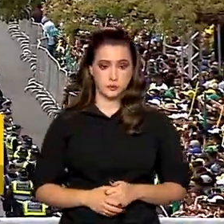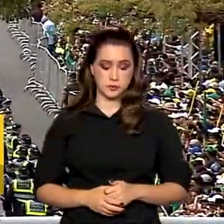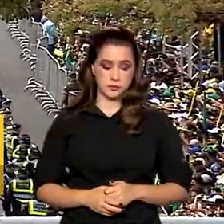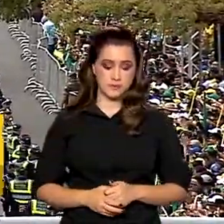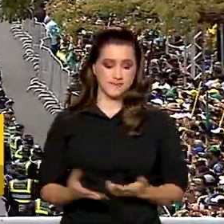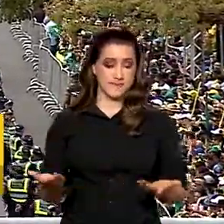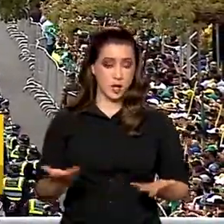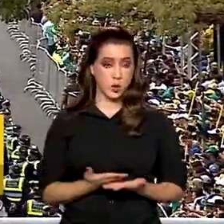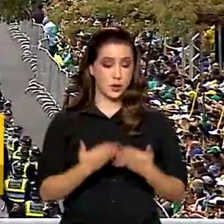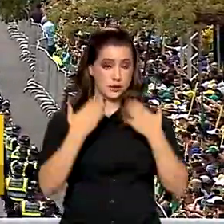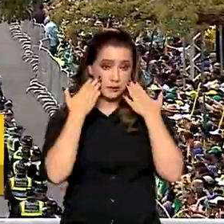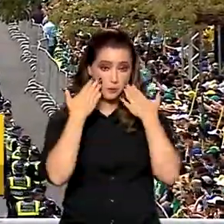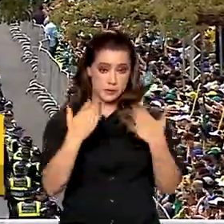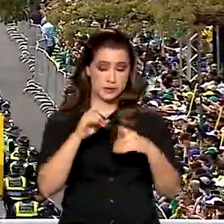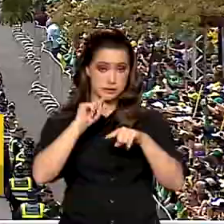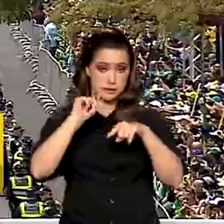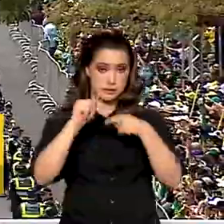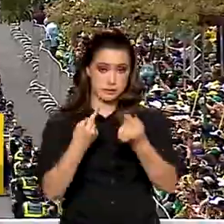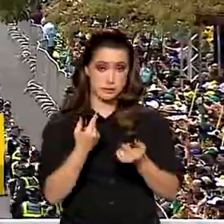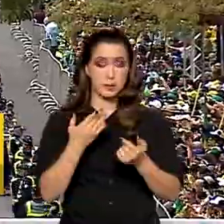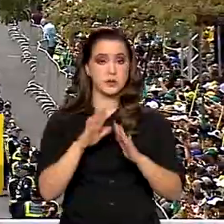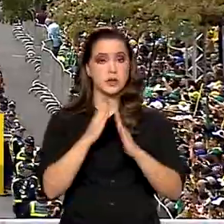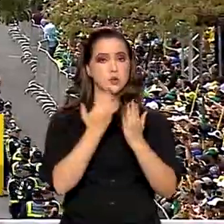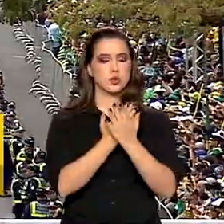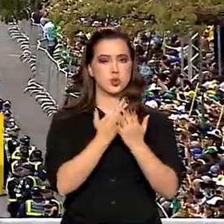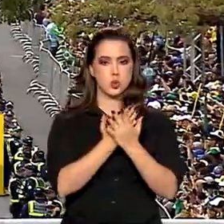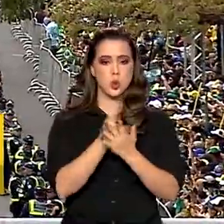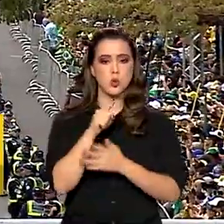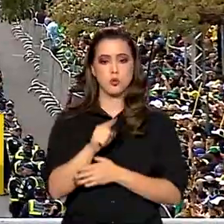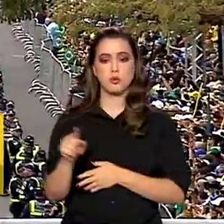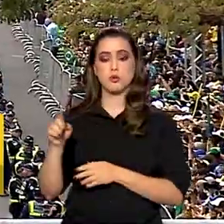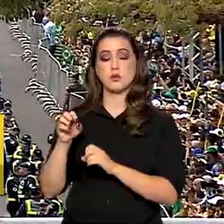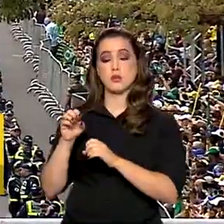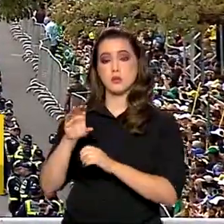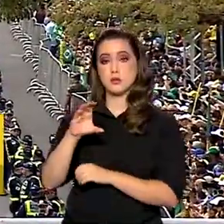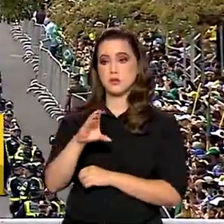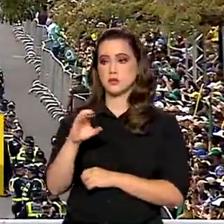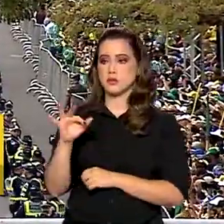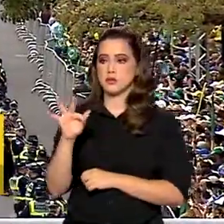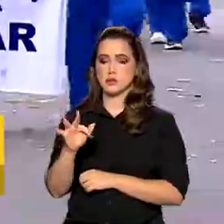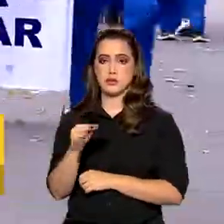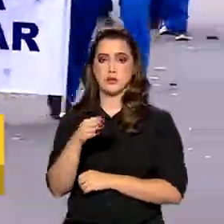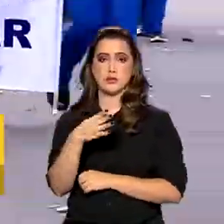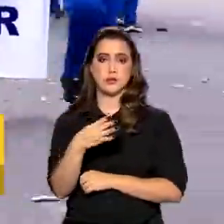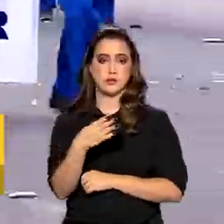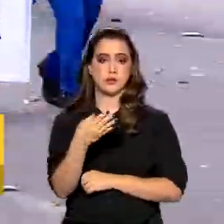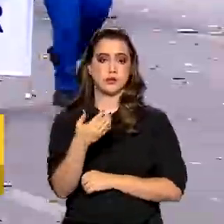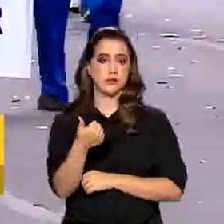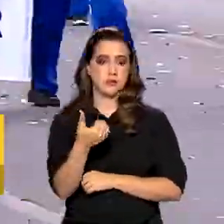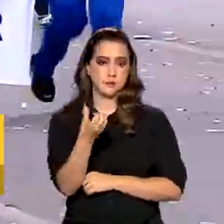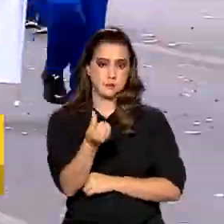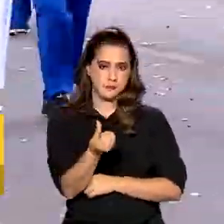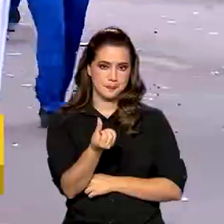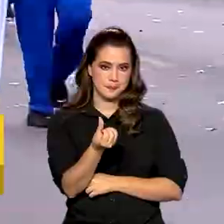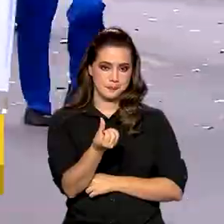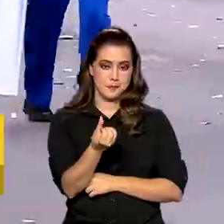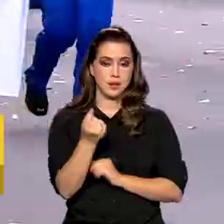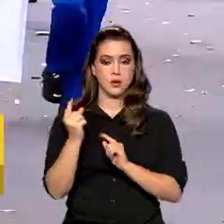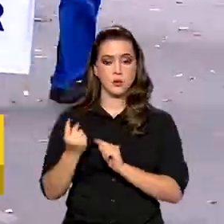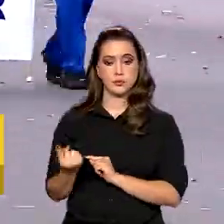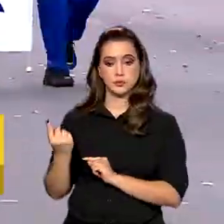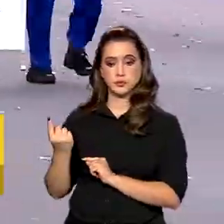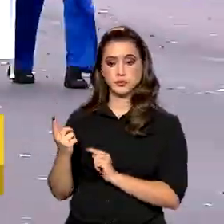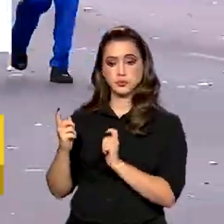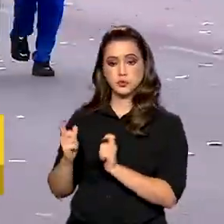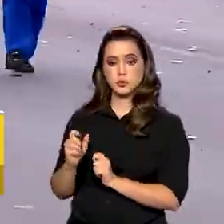Apresenta-se, em seguida, a Escola Cívico-Militar Centro Educacional 416 de Santa Maria, localizada em